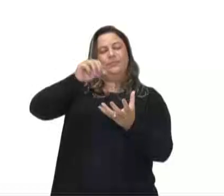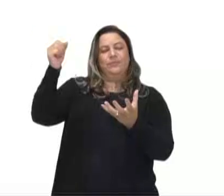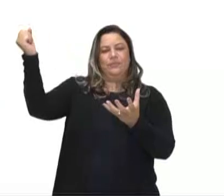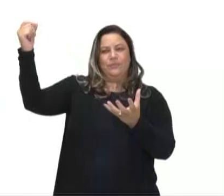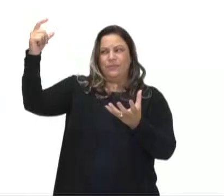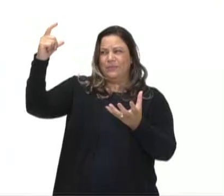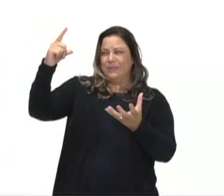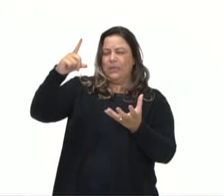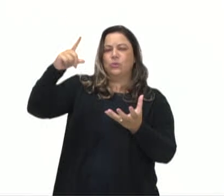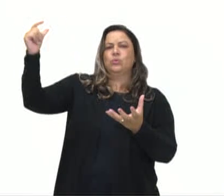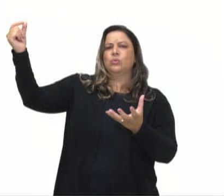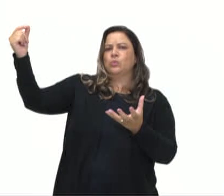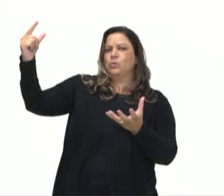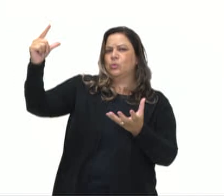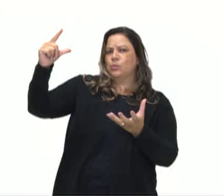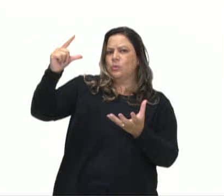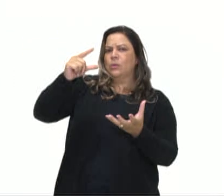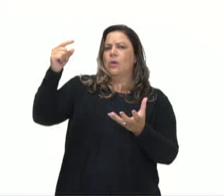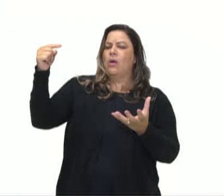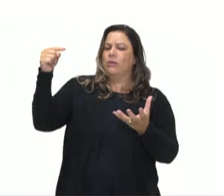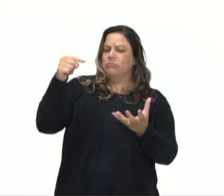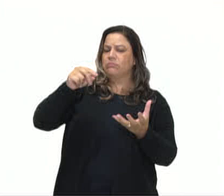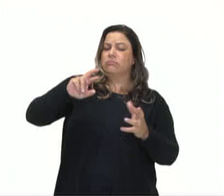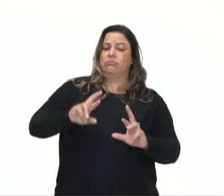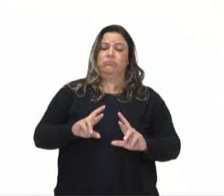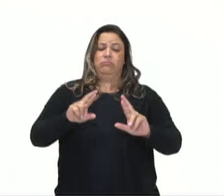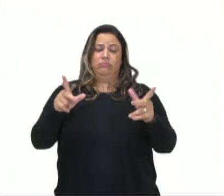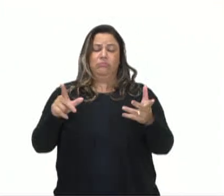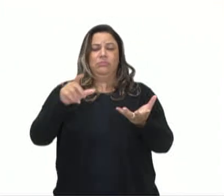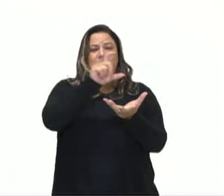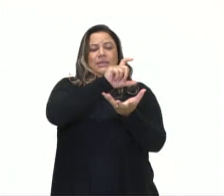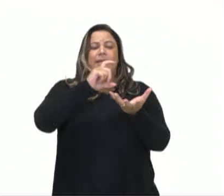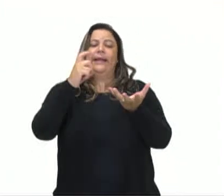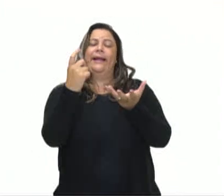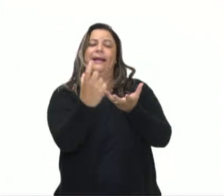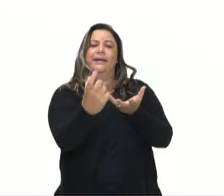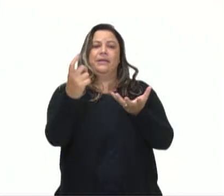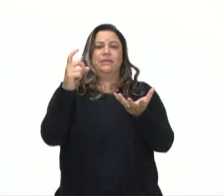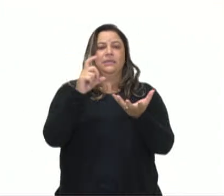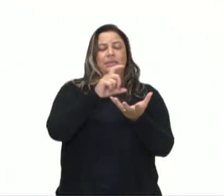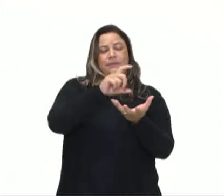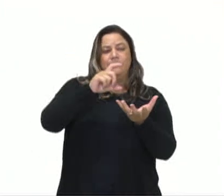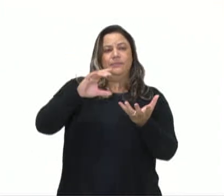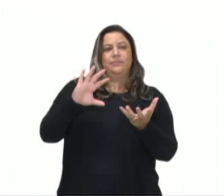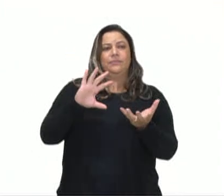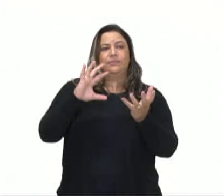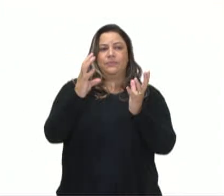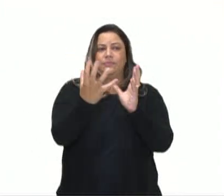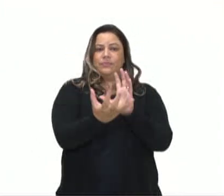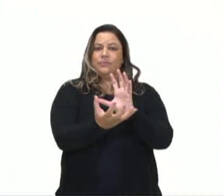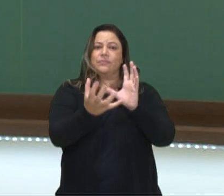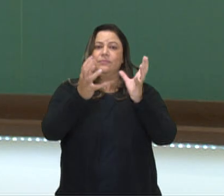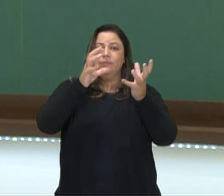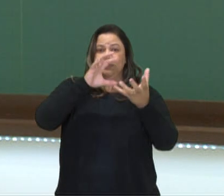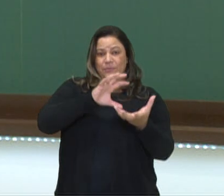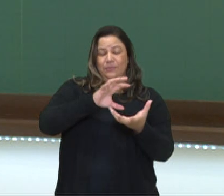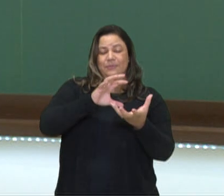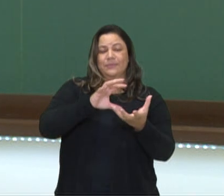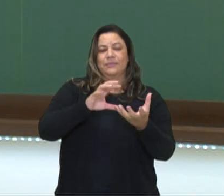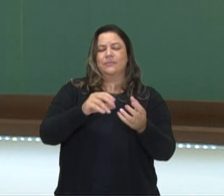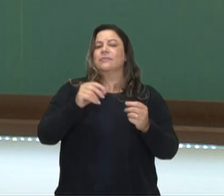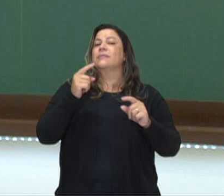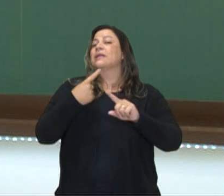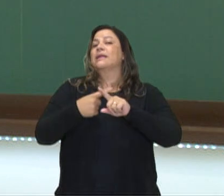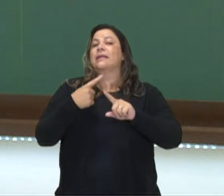radiação solar chegue de forma diferente em cada hemisfério terrestre de tempos em tempos. E isto sim sendo responsável